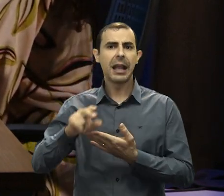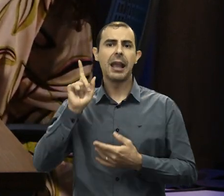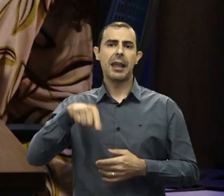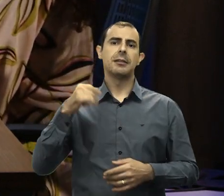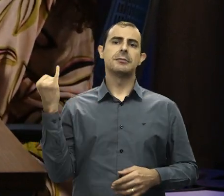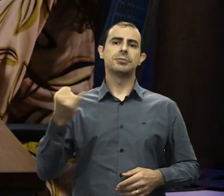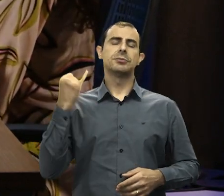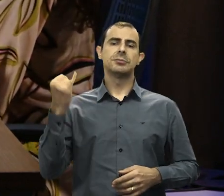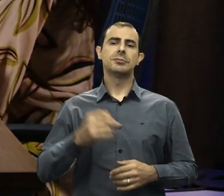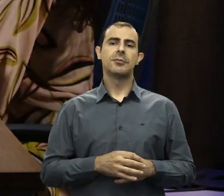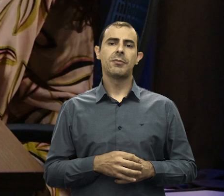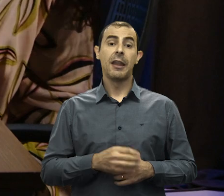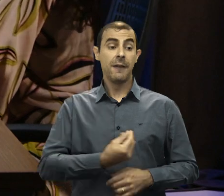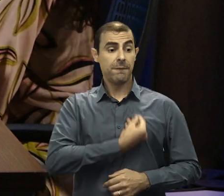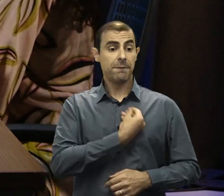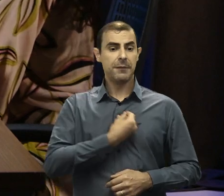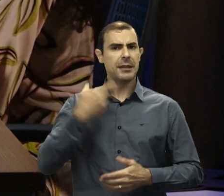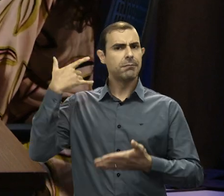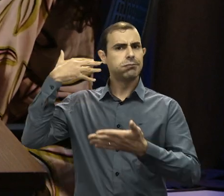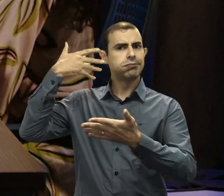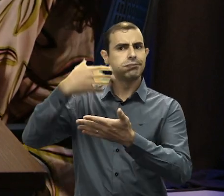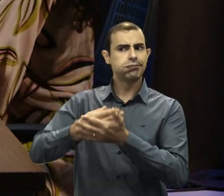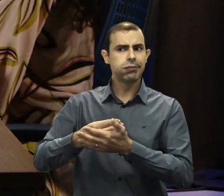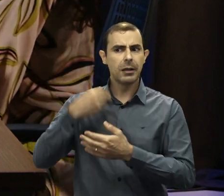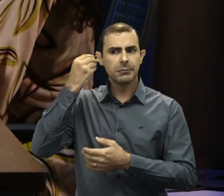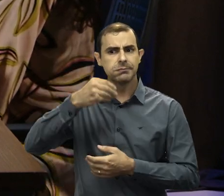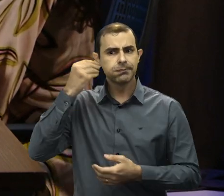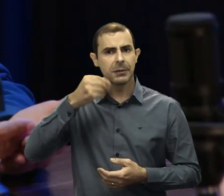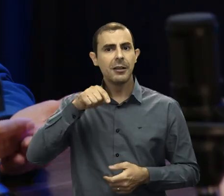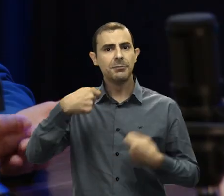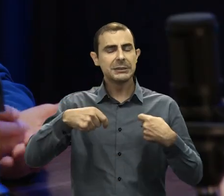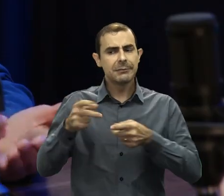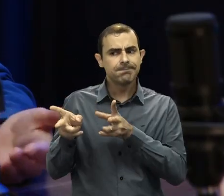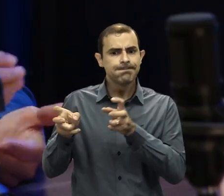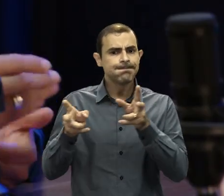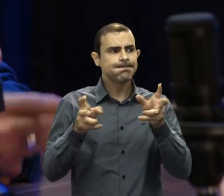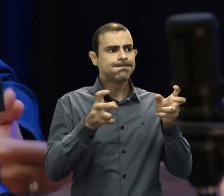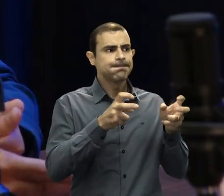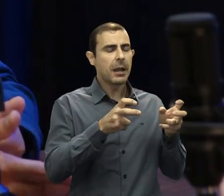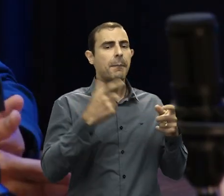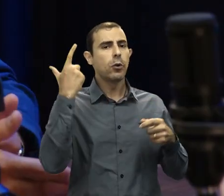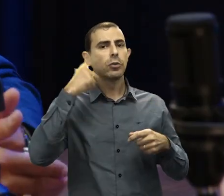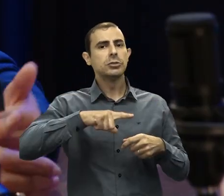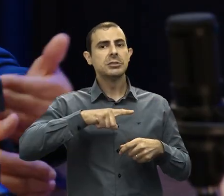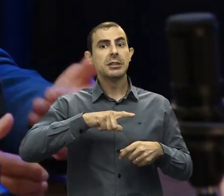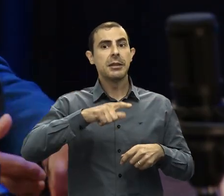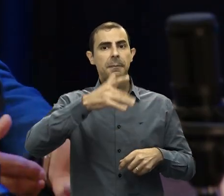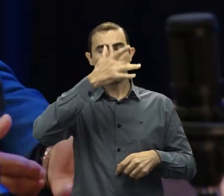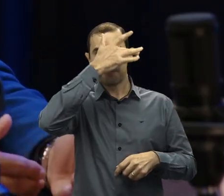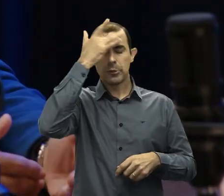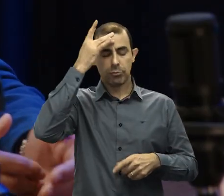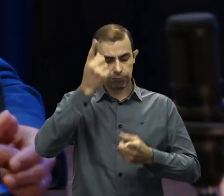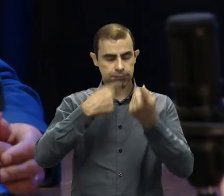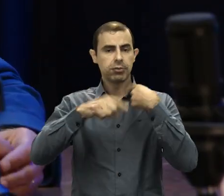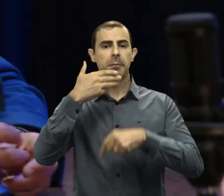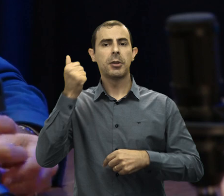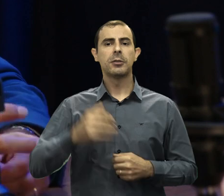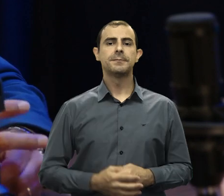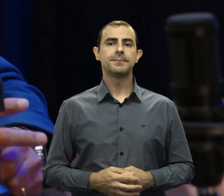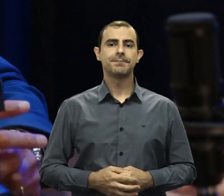experiências vividas, né, você tem que saber fazer a leitura dela para que você se torne uma pessoa melhor e uma pessoa mais